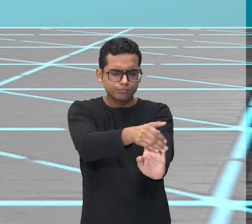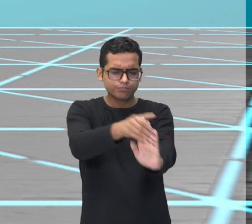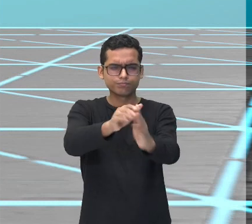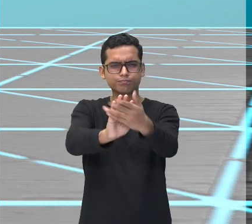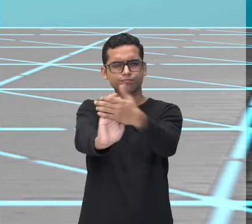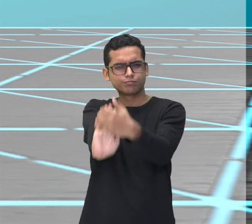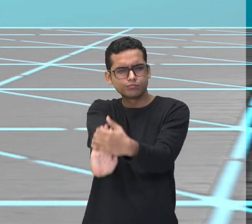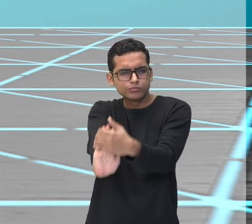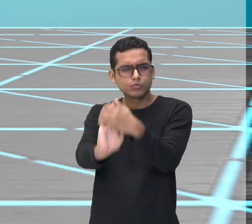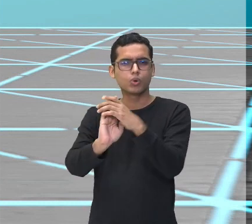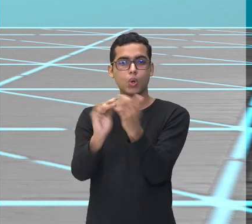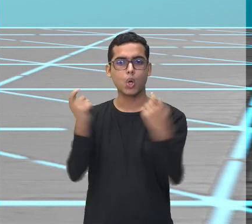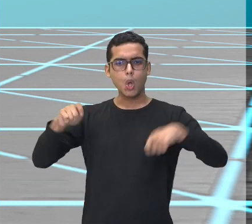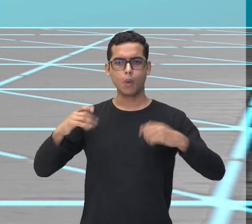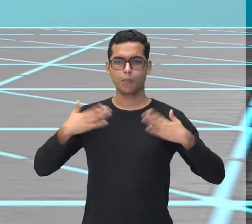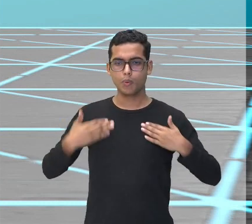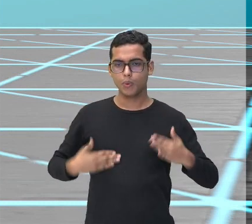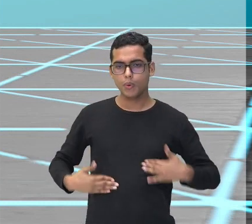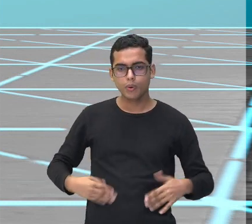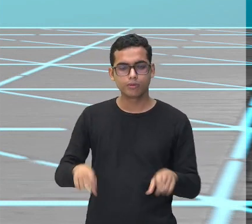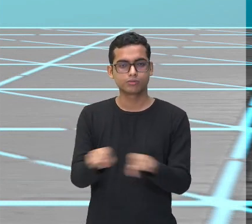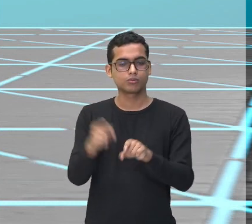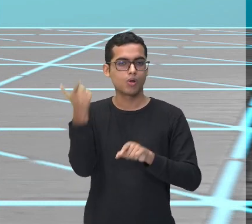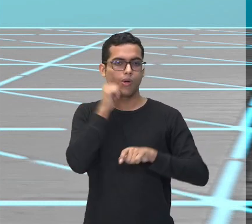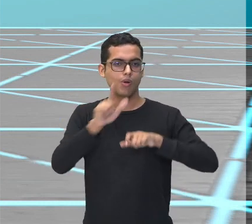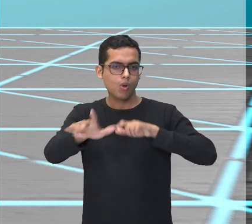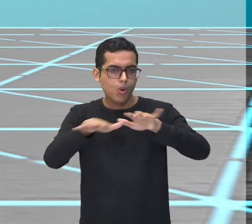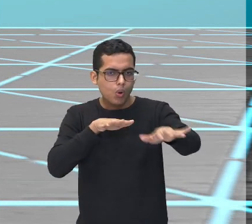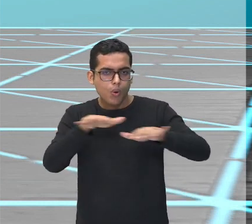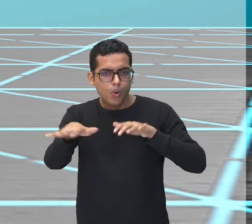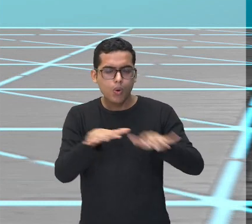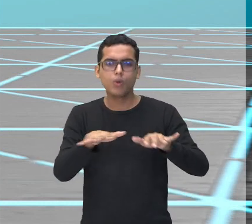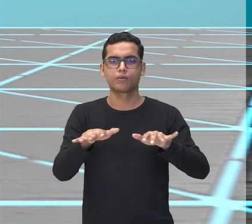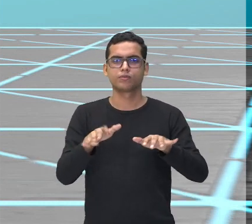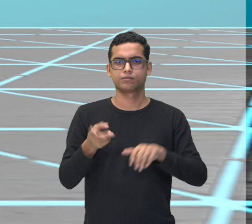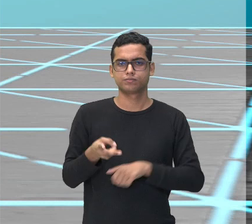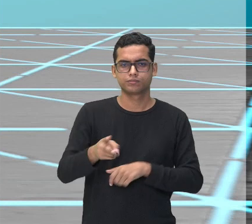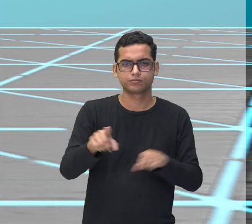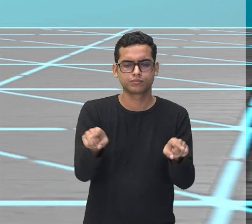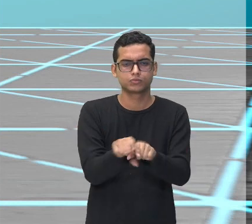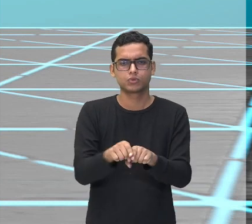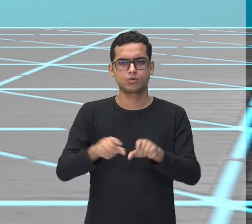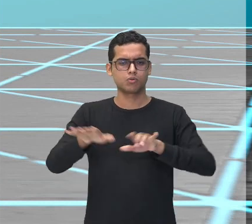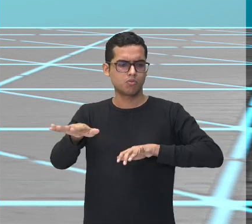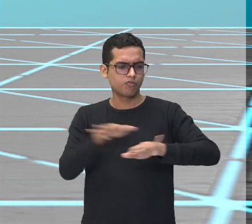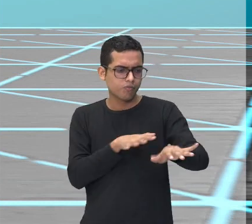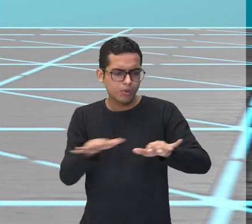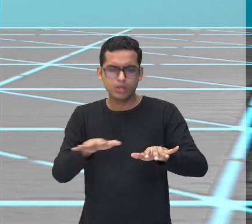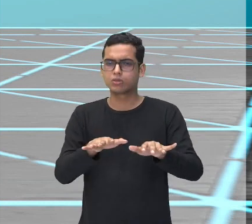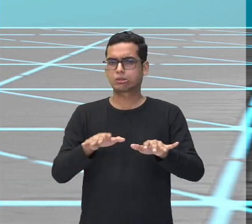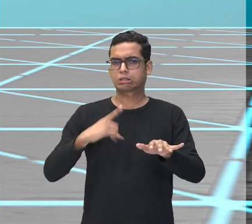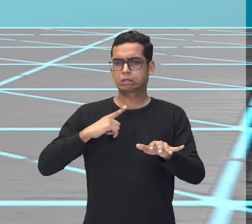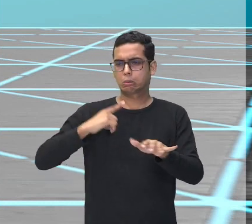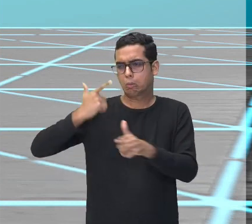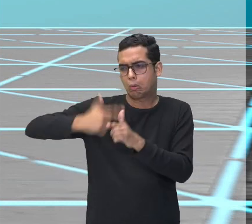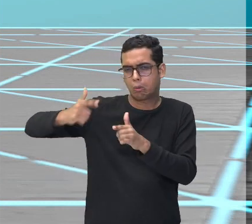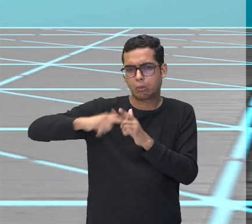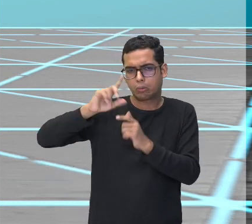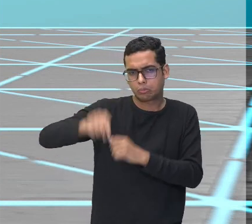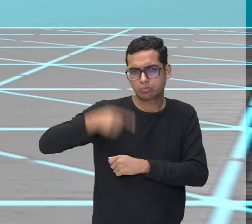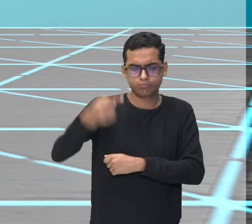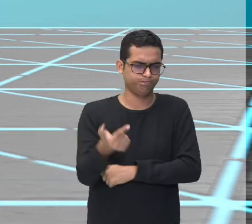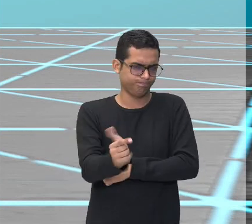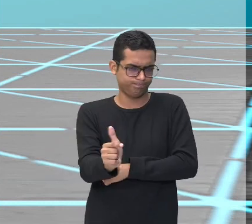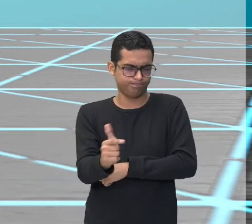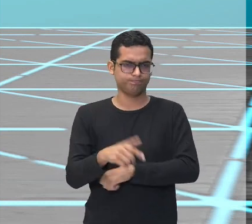é a capacidade que o nosso corpo tem de fazer movimentos de grande amplitude sem provocar lesões. Então, a flexibilidade ela vai